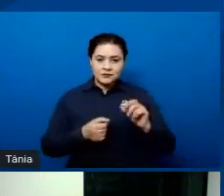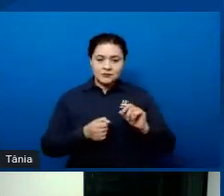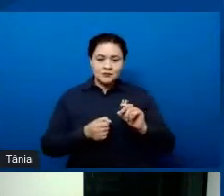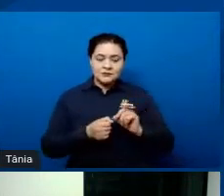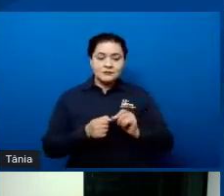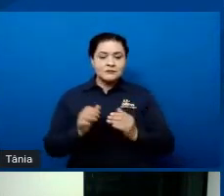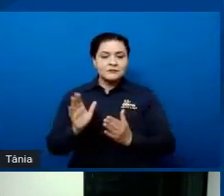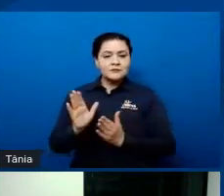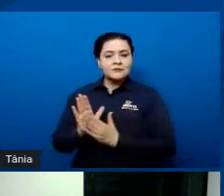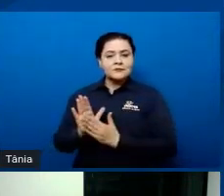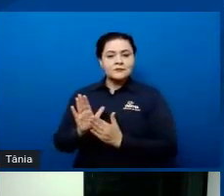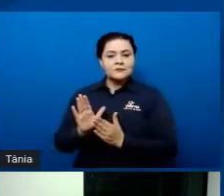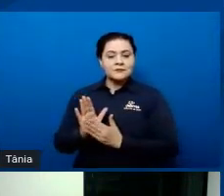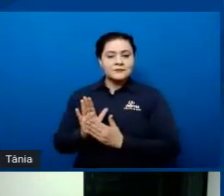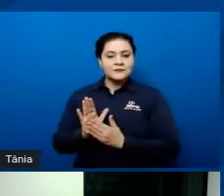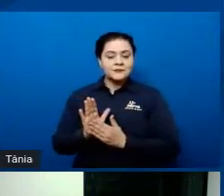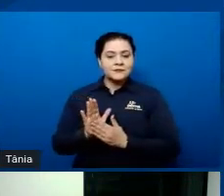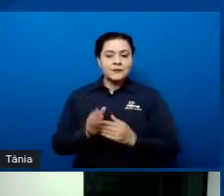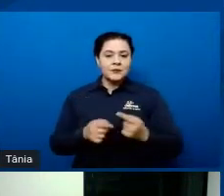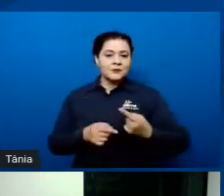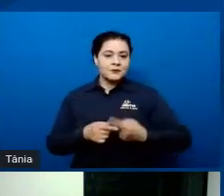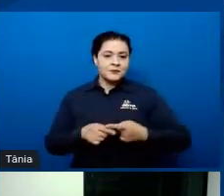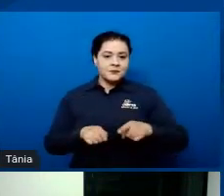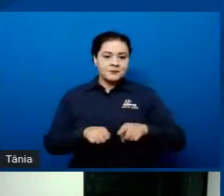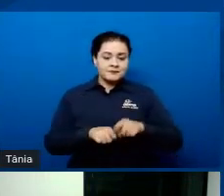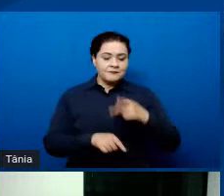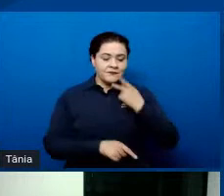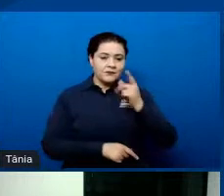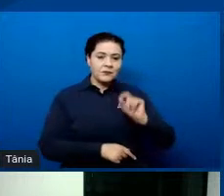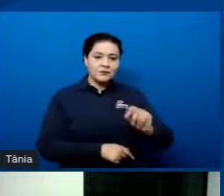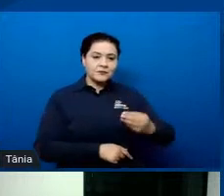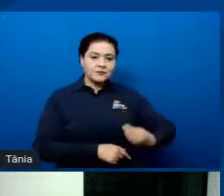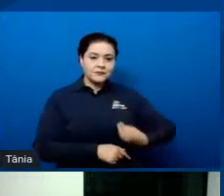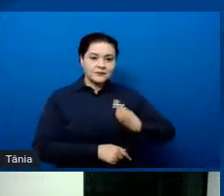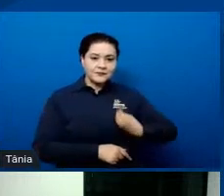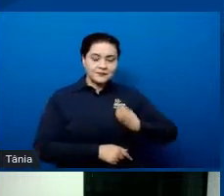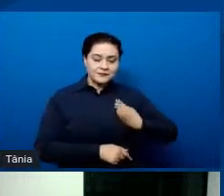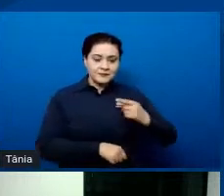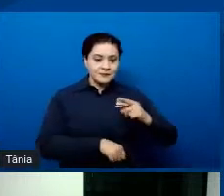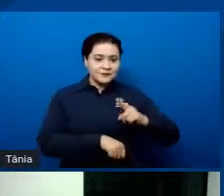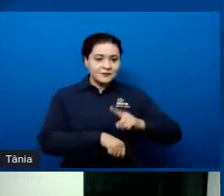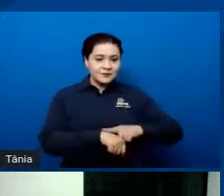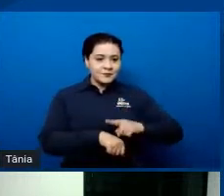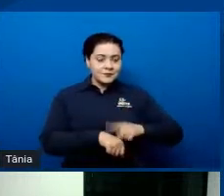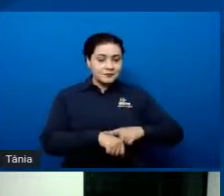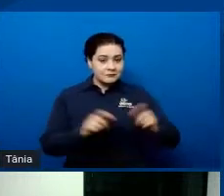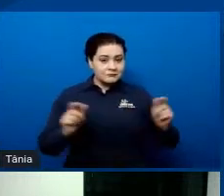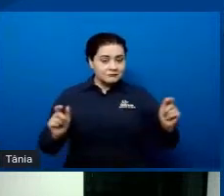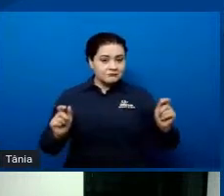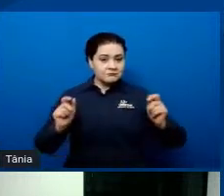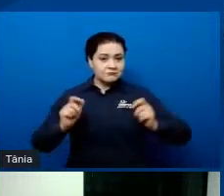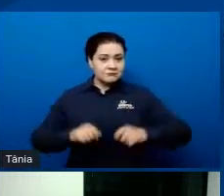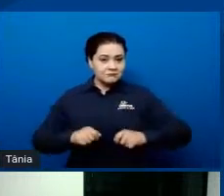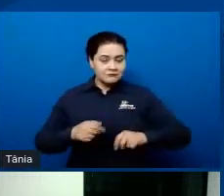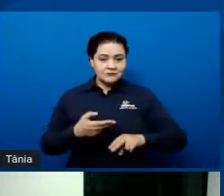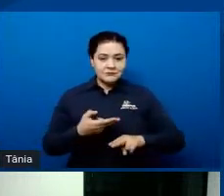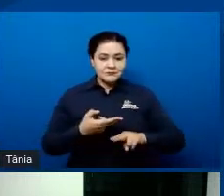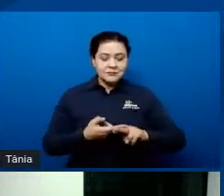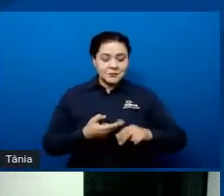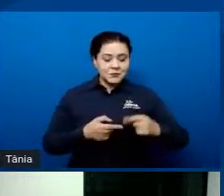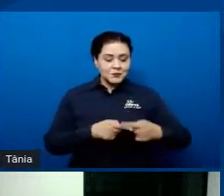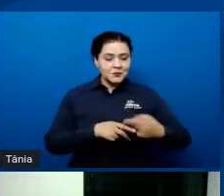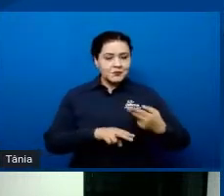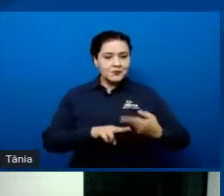propõe para a gente, né, e dizer o que existe dela possível para utilizar